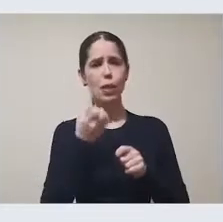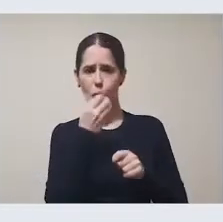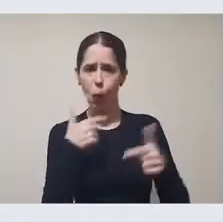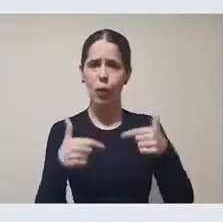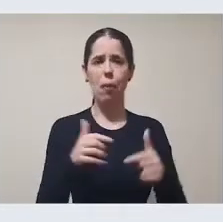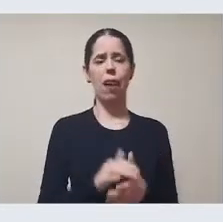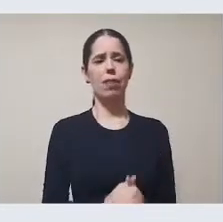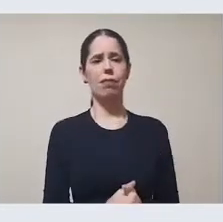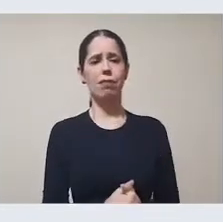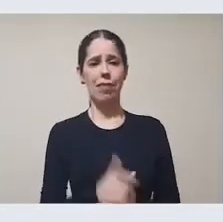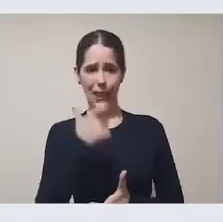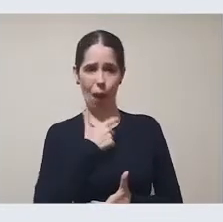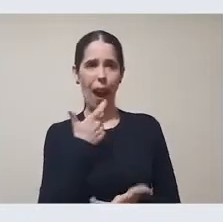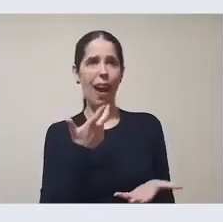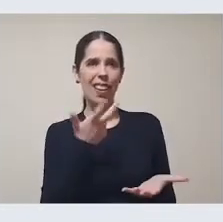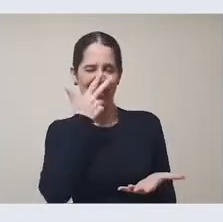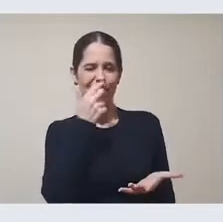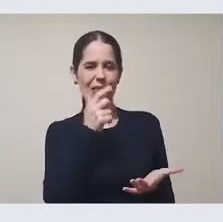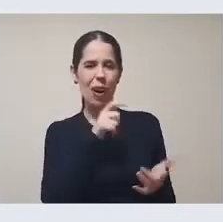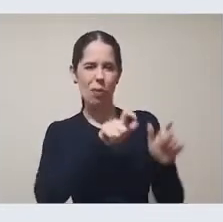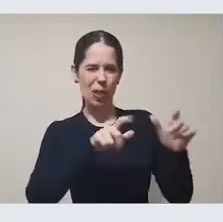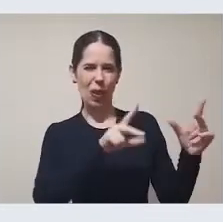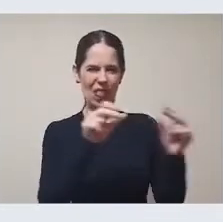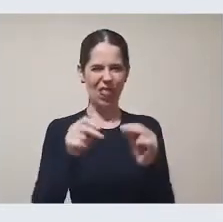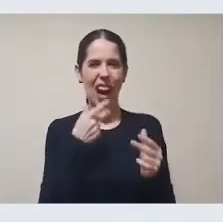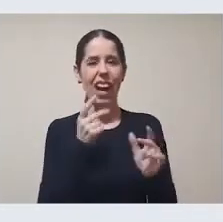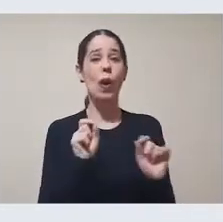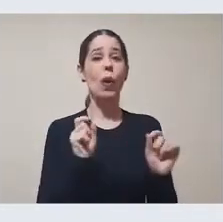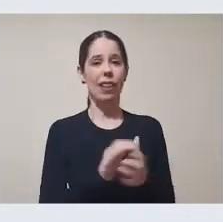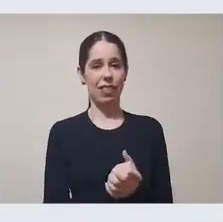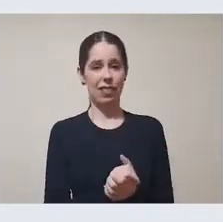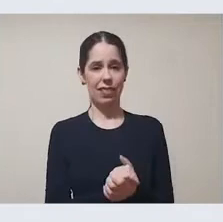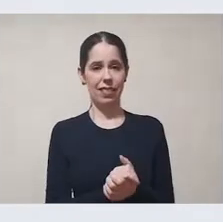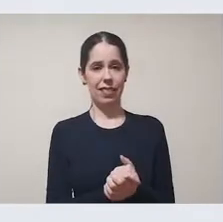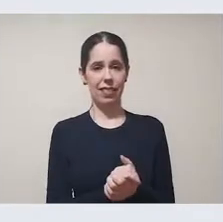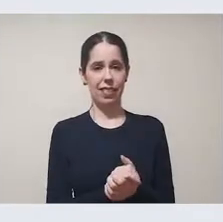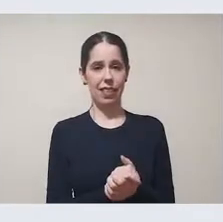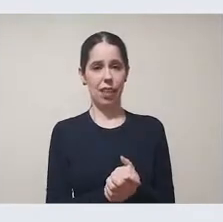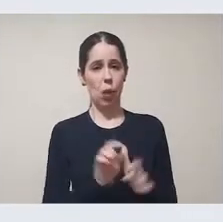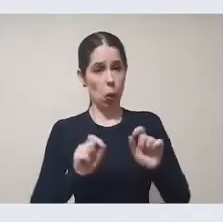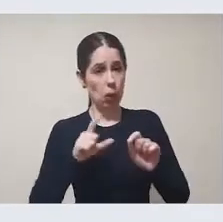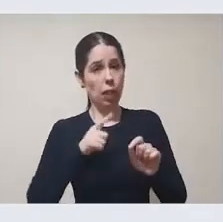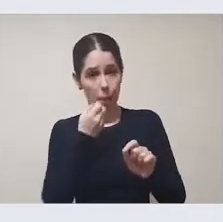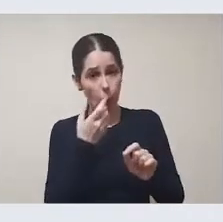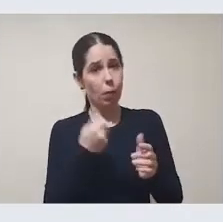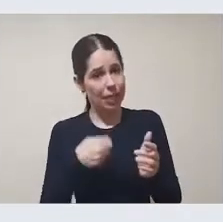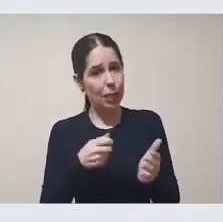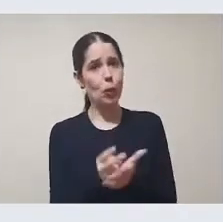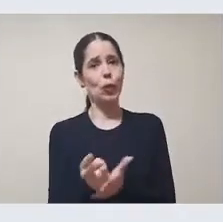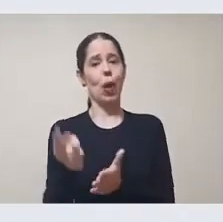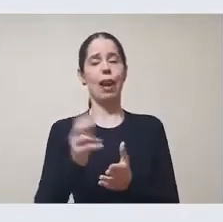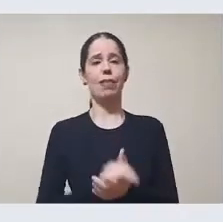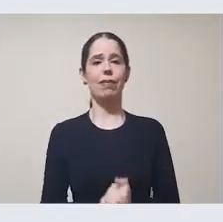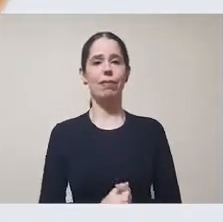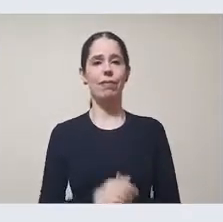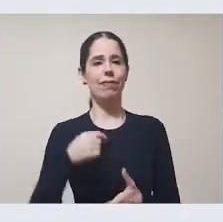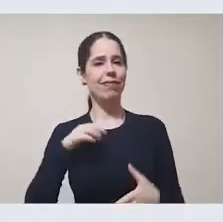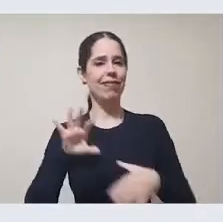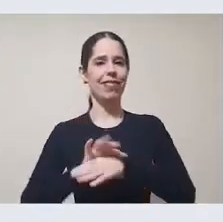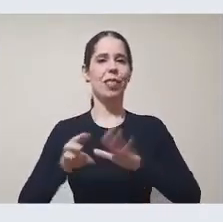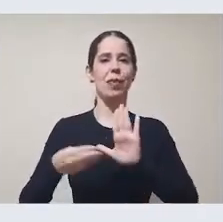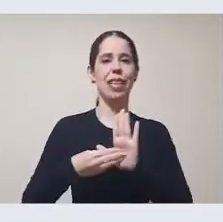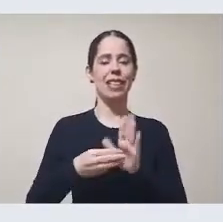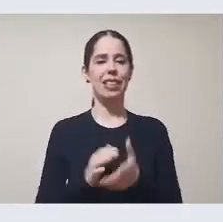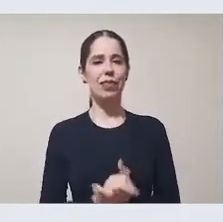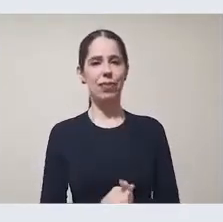E você está fazendo um bom trabalho, viu? E eu acho que, como você fala, né? Aquilo que tá tem que continuar.